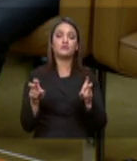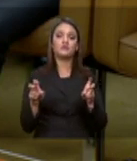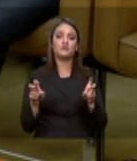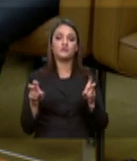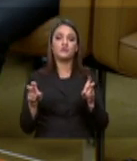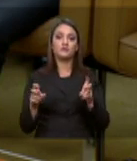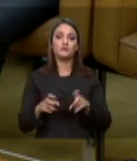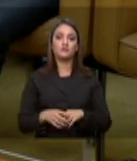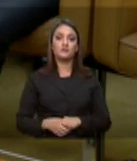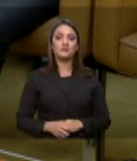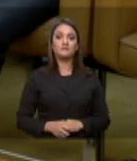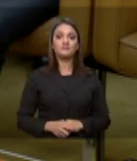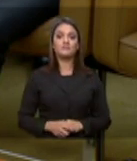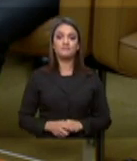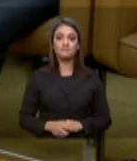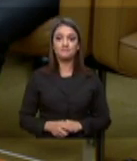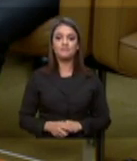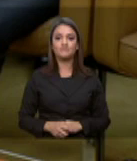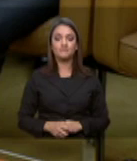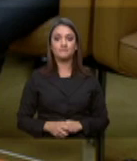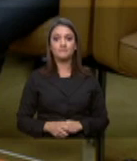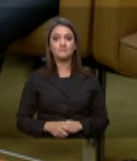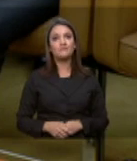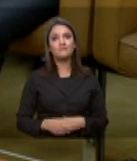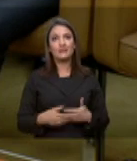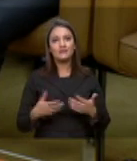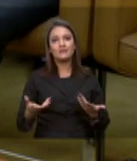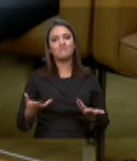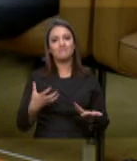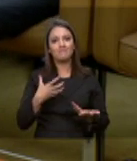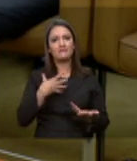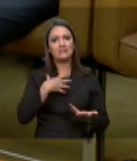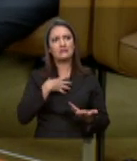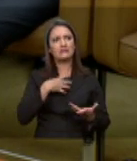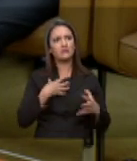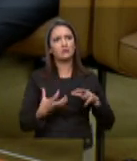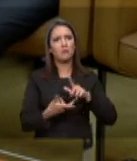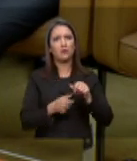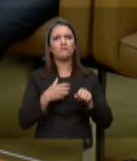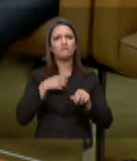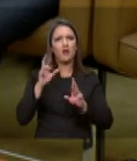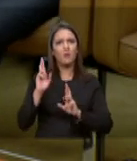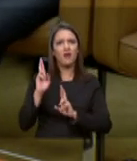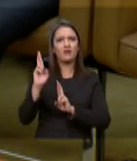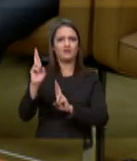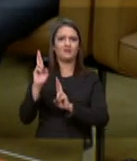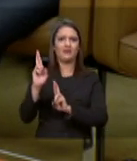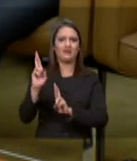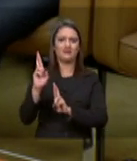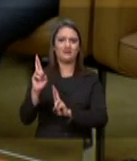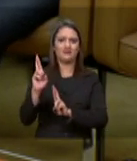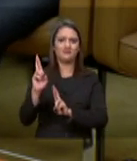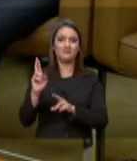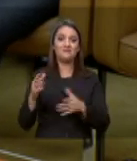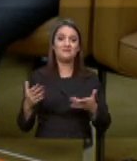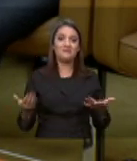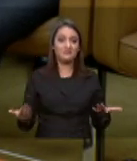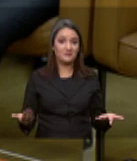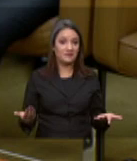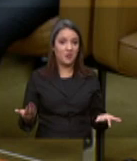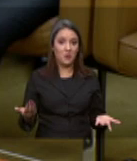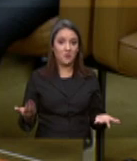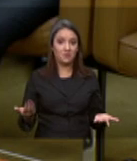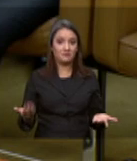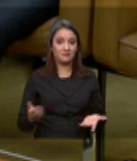uma esperança para o planeta. Então, eu não sei se